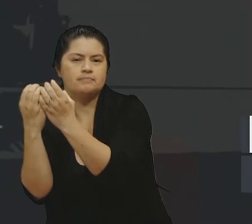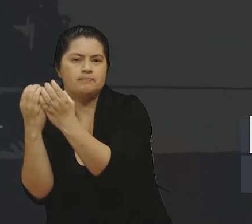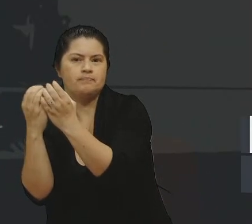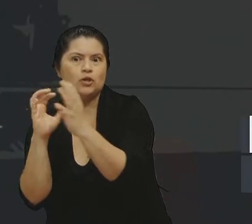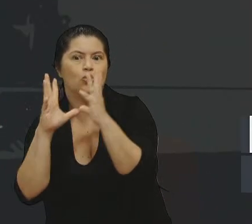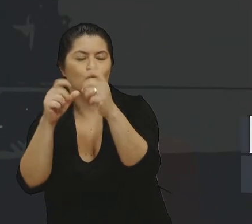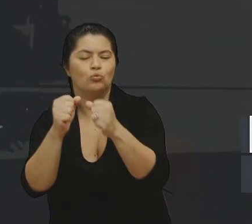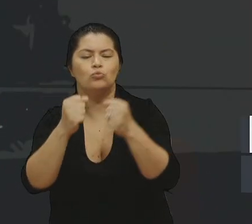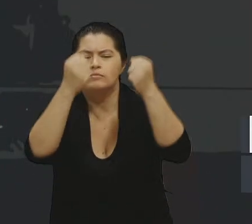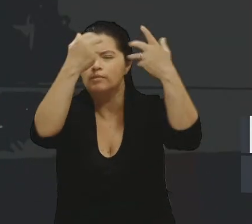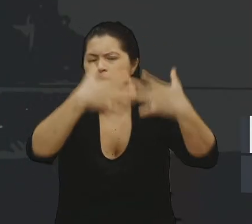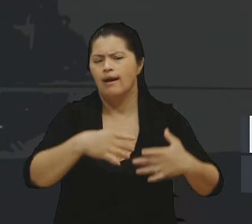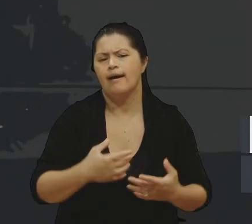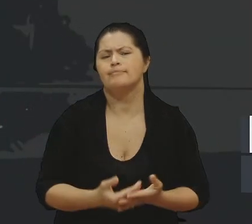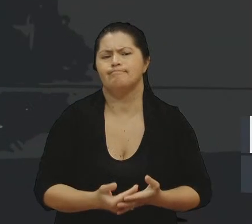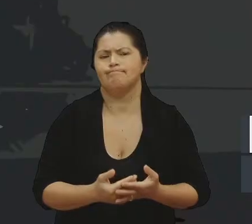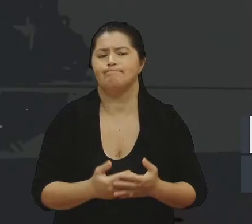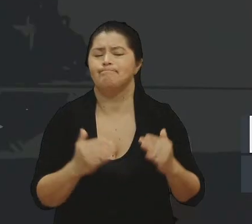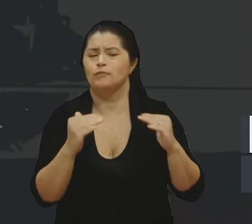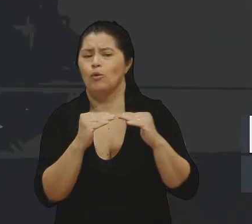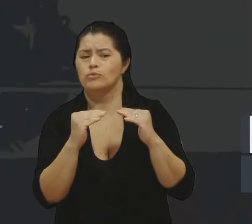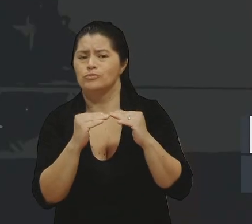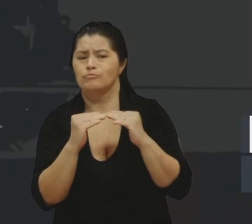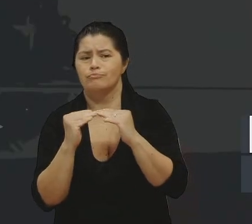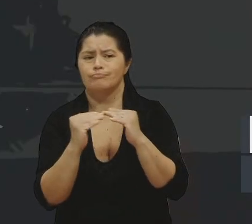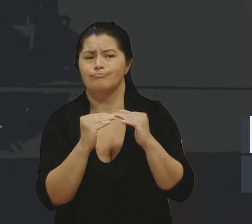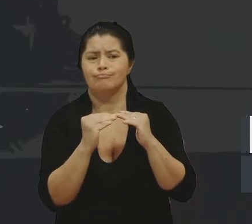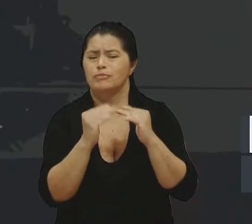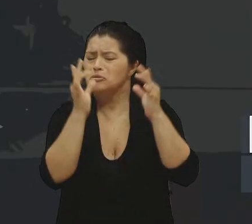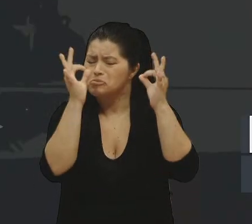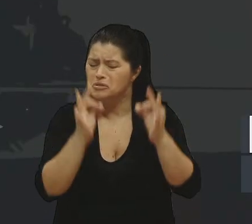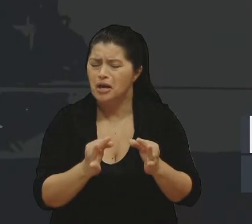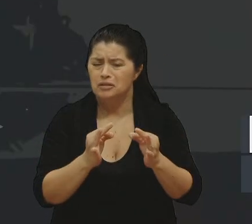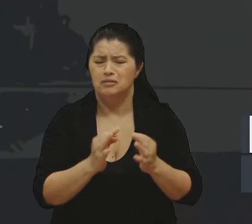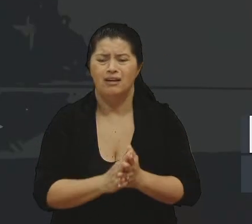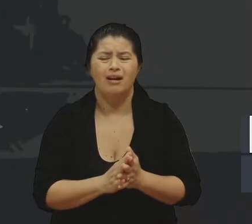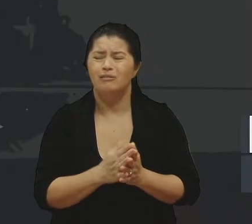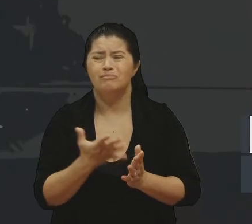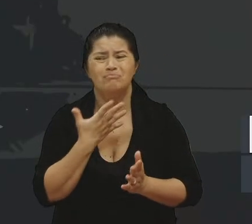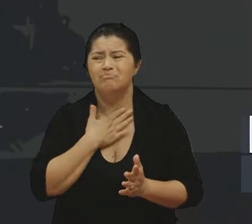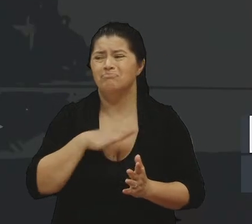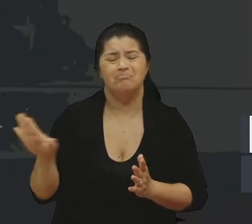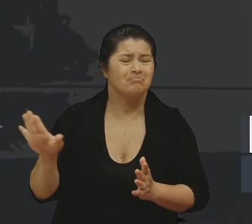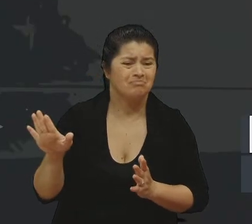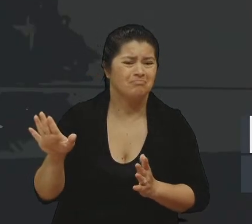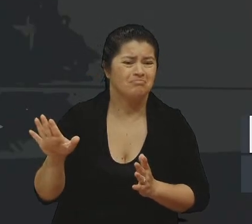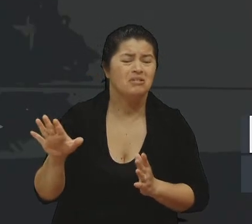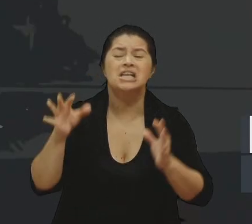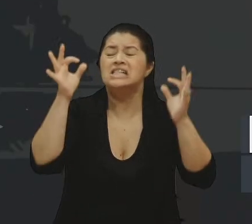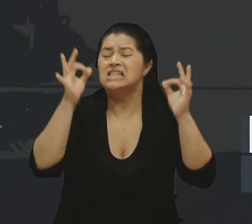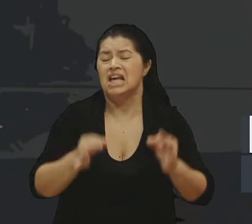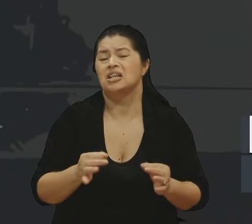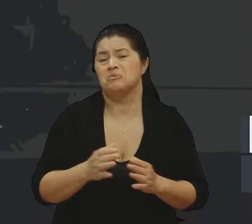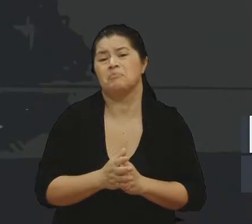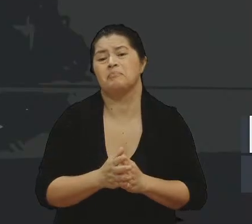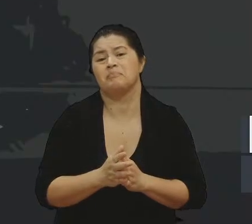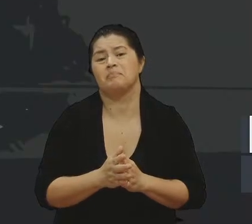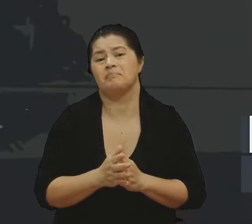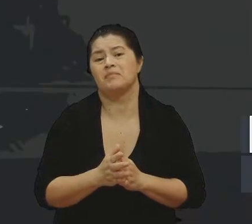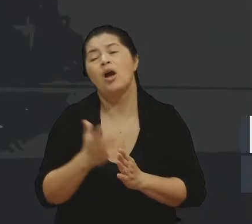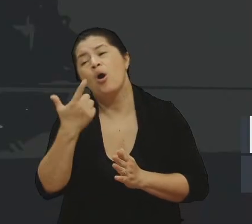eu falei para você não fizer sentido, está tudo certo. Alex, não quero fazer. Tudo certo. O concorrente do peludinho já está